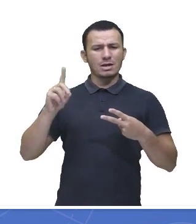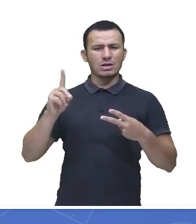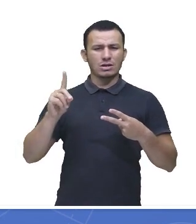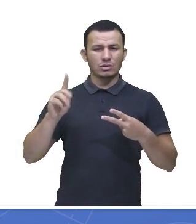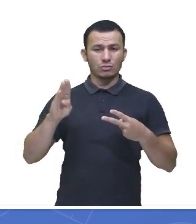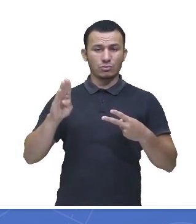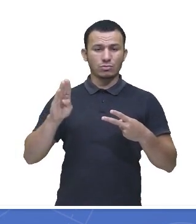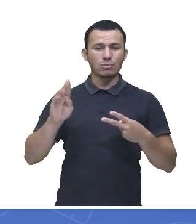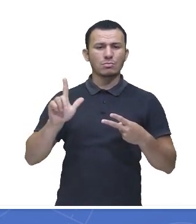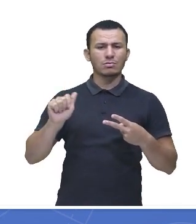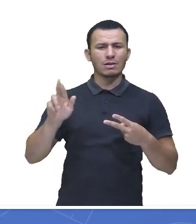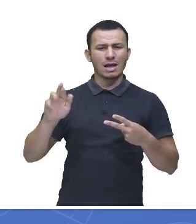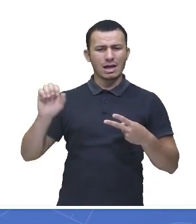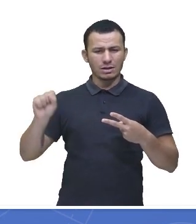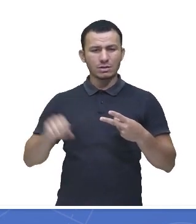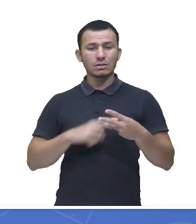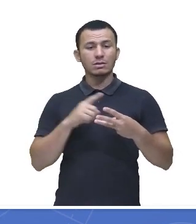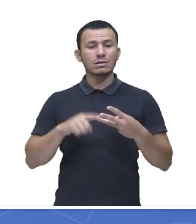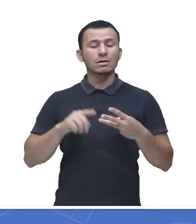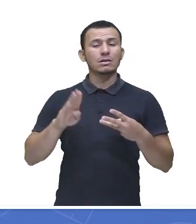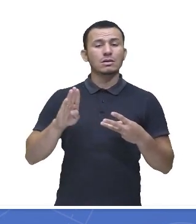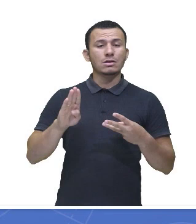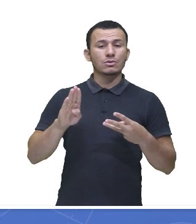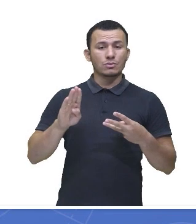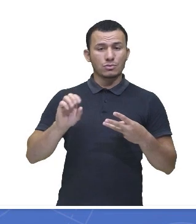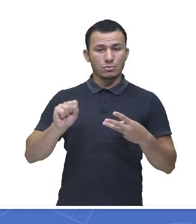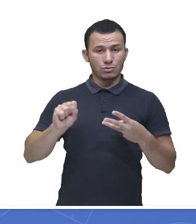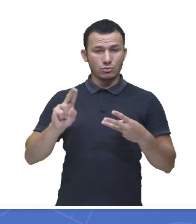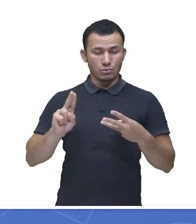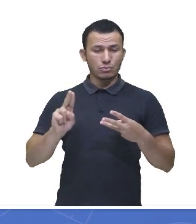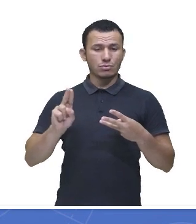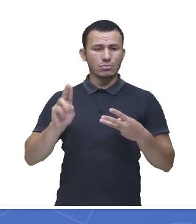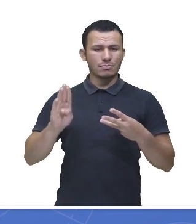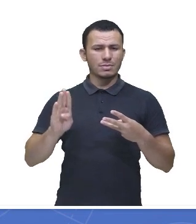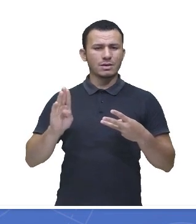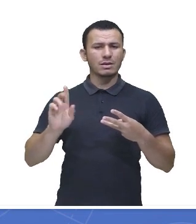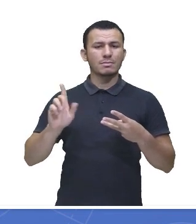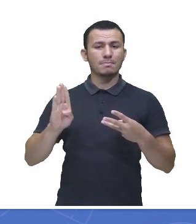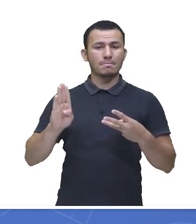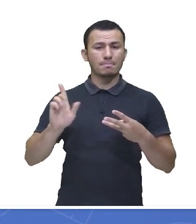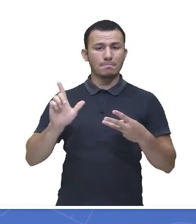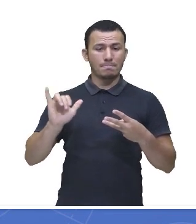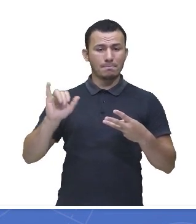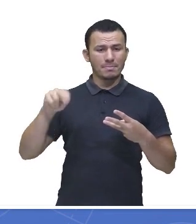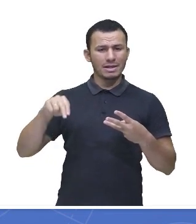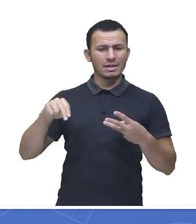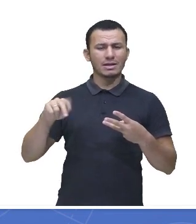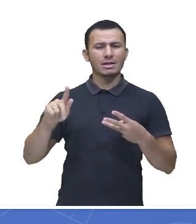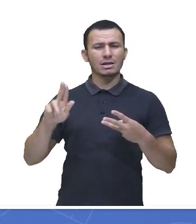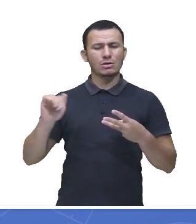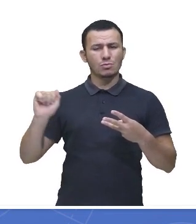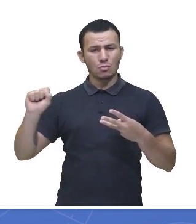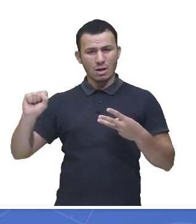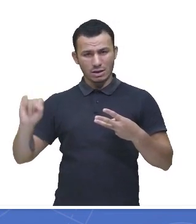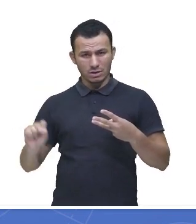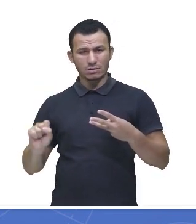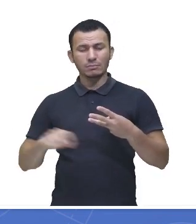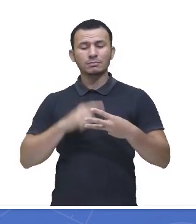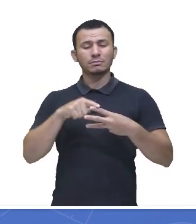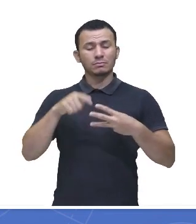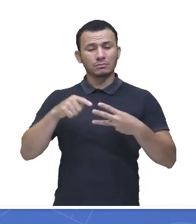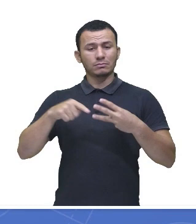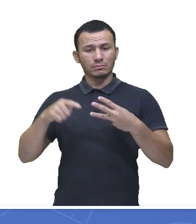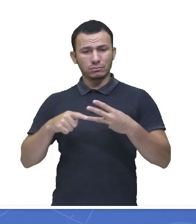o quê? Produzir a saliva, como o próprio nome está dizendo. E o legal da saliva é que ela tem essa enzima chamada de pitialina ou